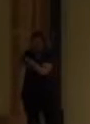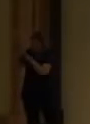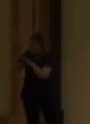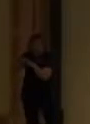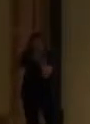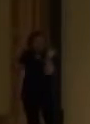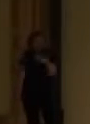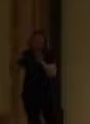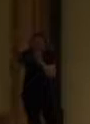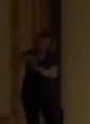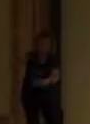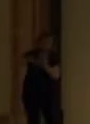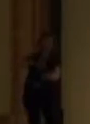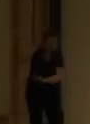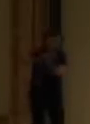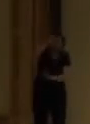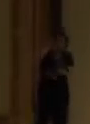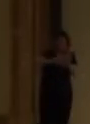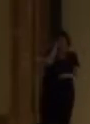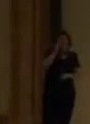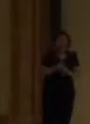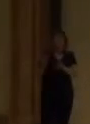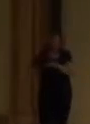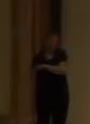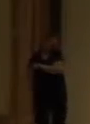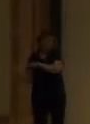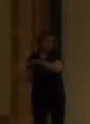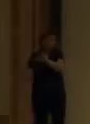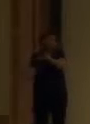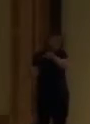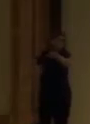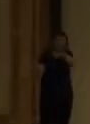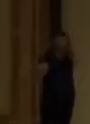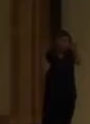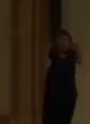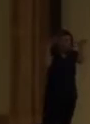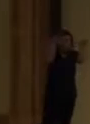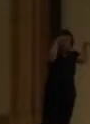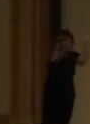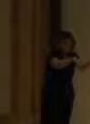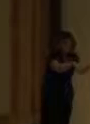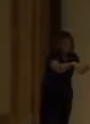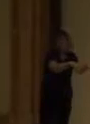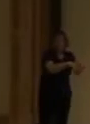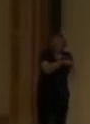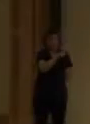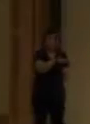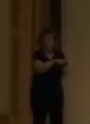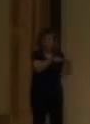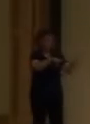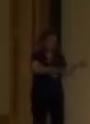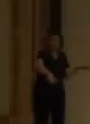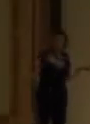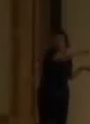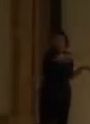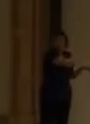que dão origem a campos de concentração que já se tornaram campos fixos. Criou-se uma